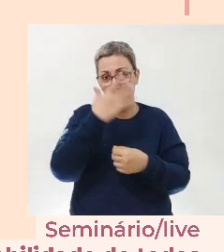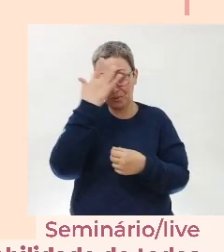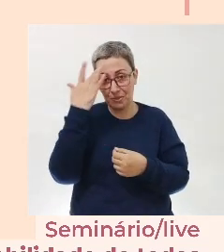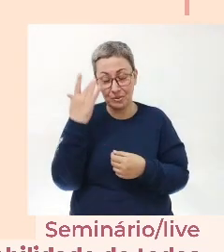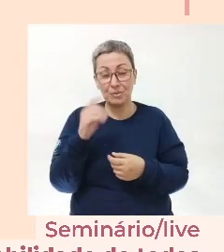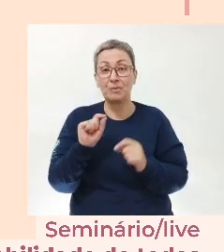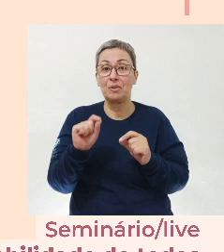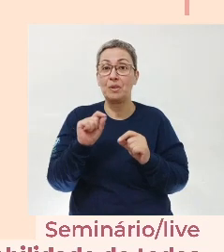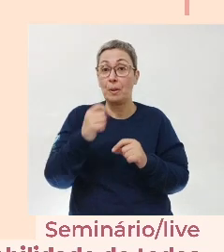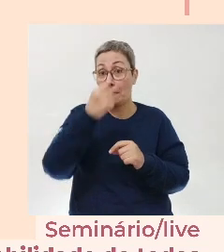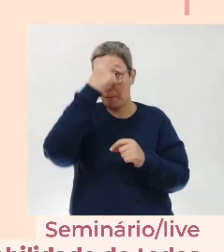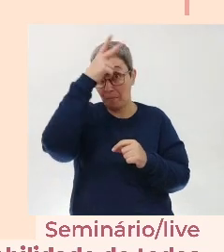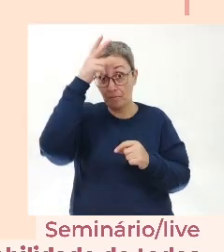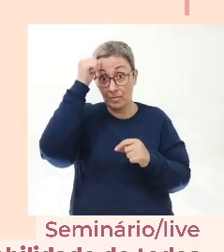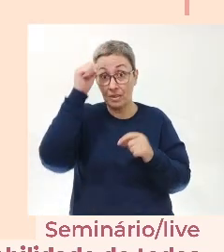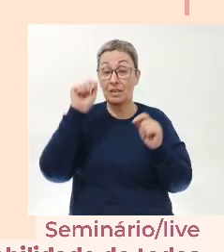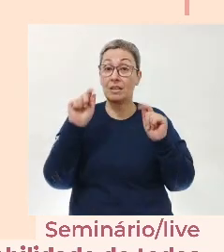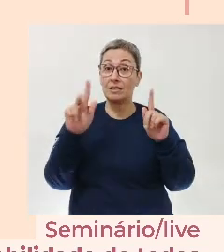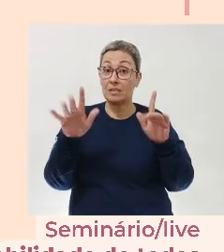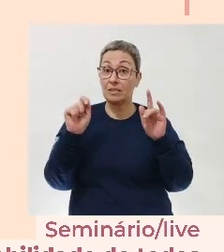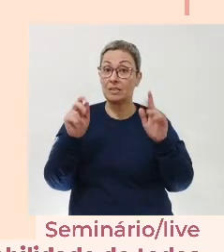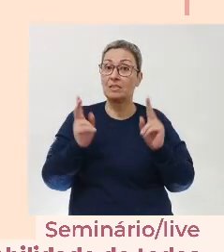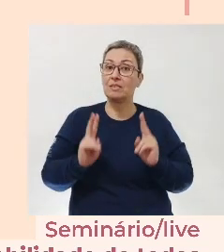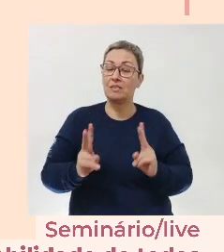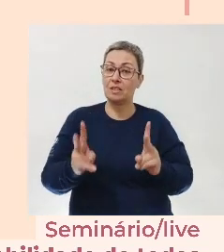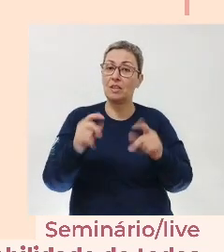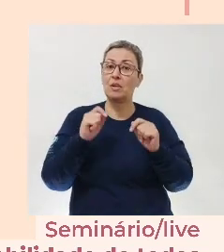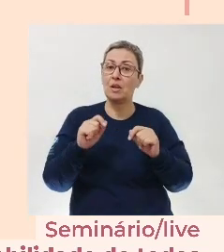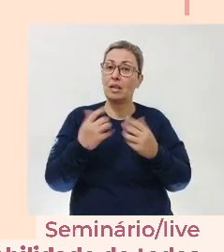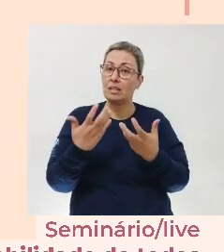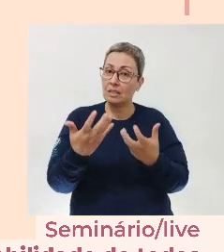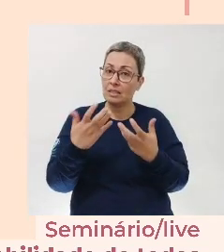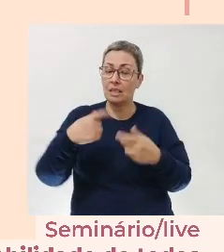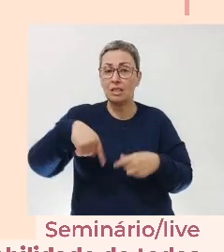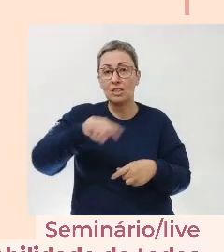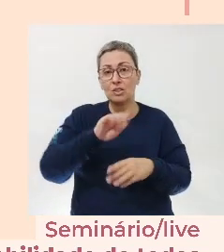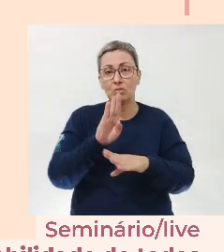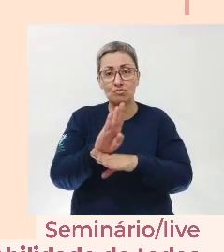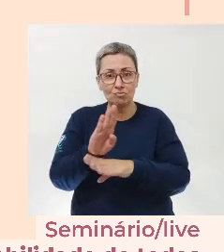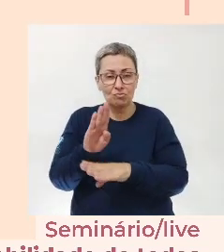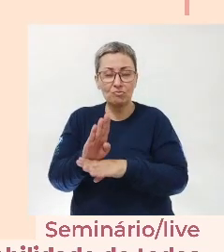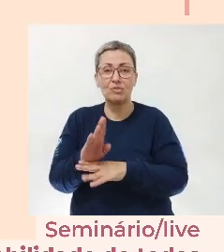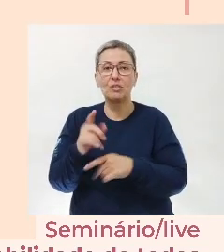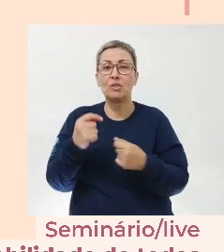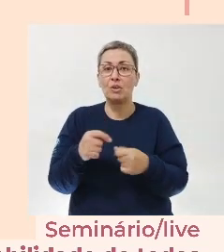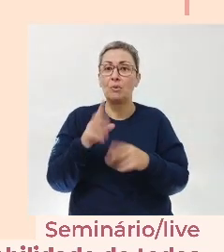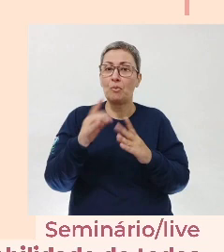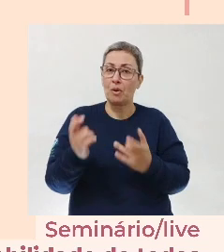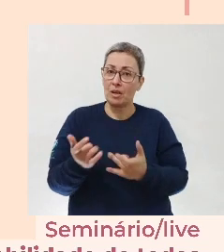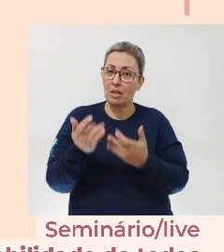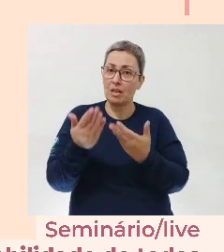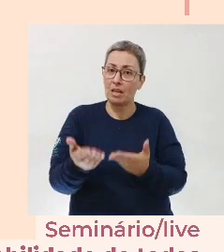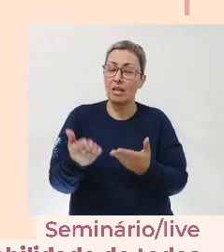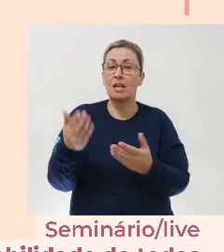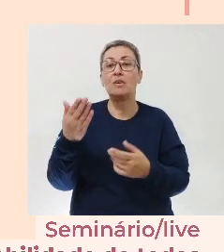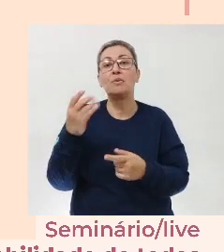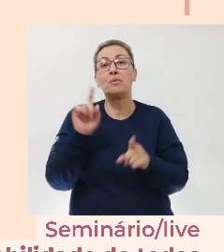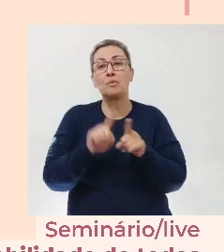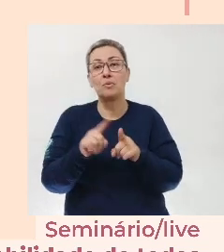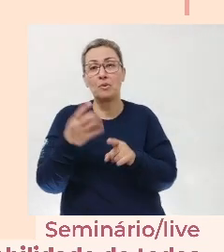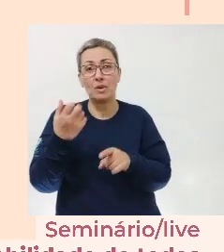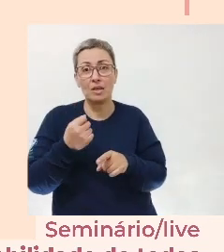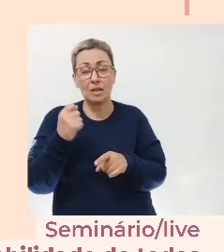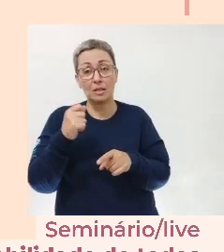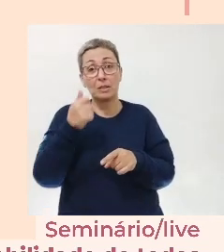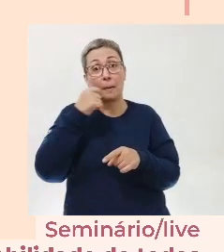vida saudável para todos os nossos munícipes, tá? A Prefeitura de Guarulhos sempre preza pela nossa